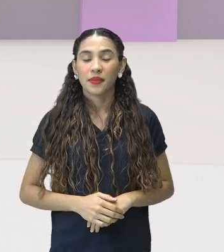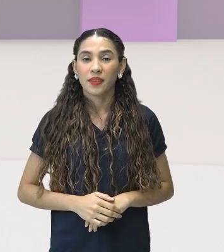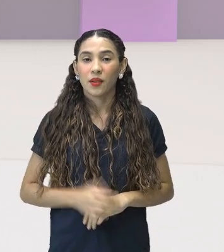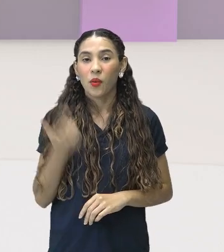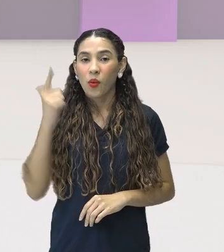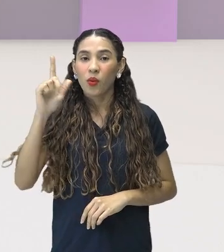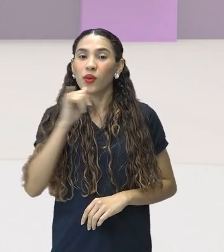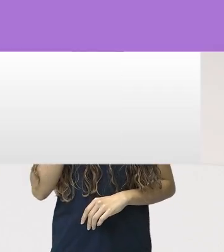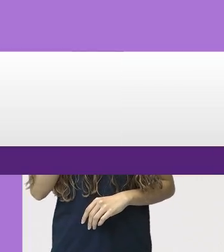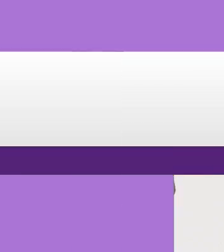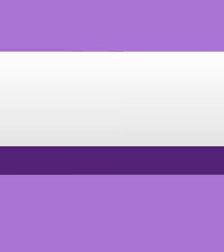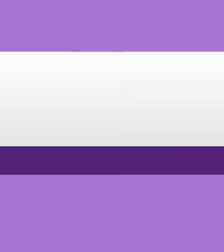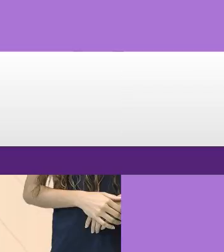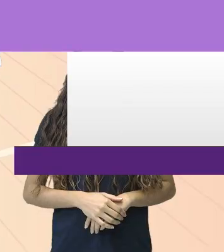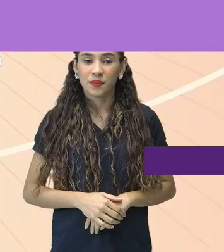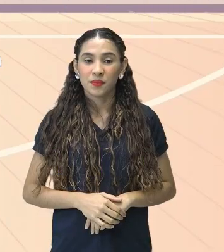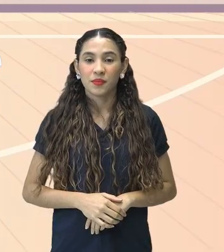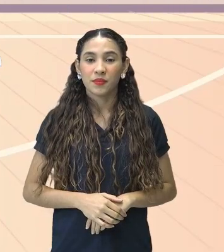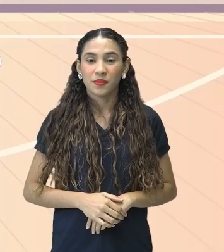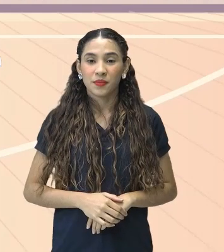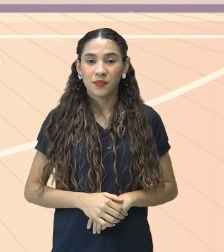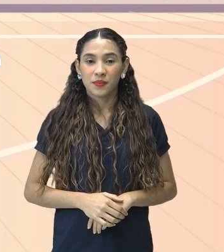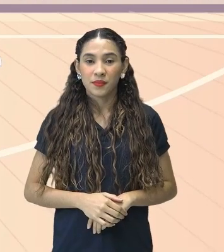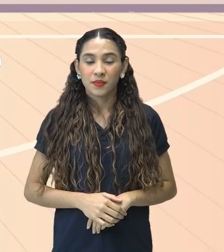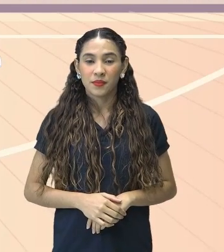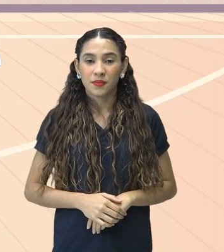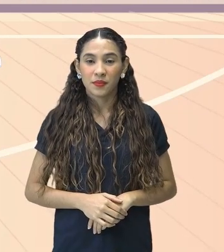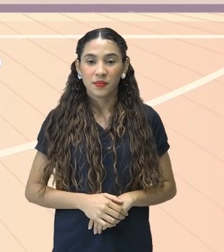mais um exemplo? Vamos lá, mais um exemplo.